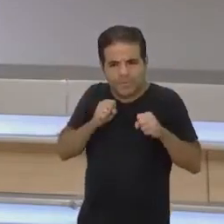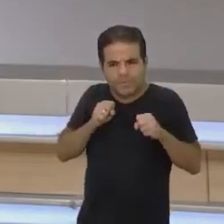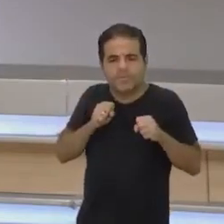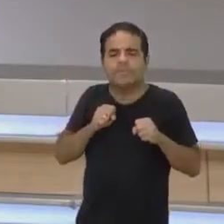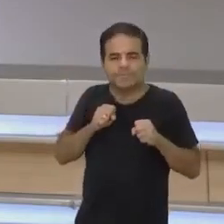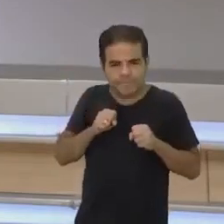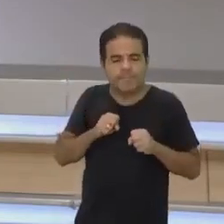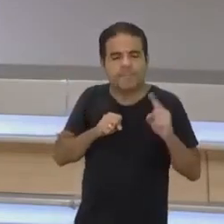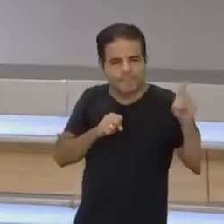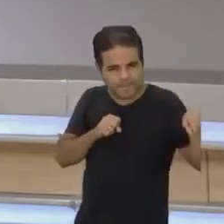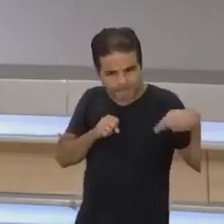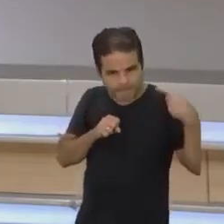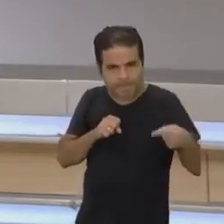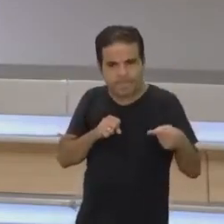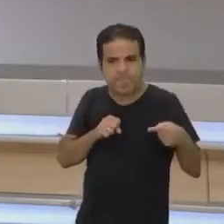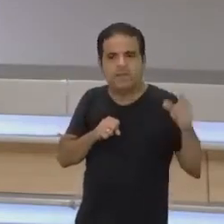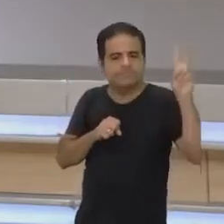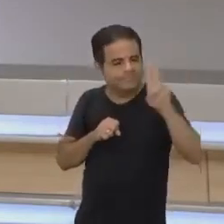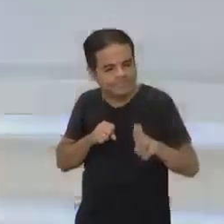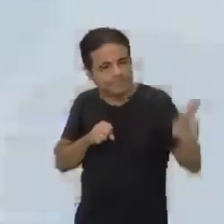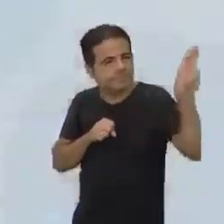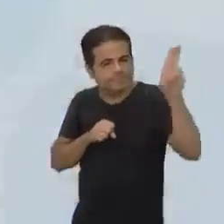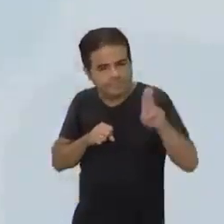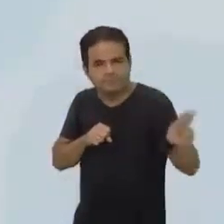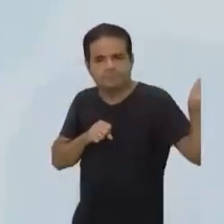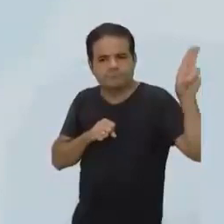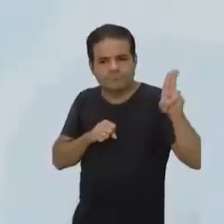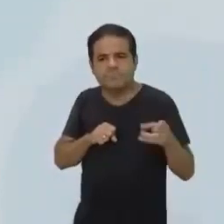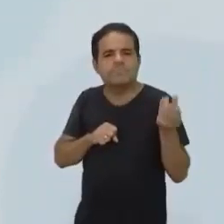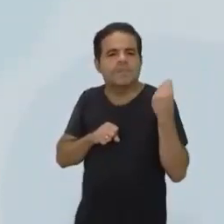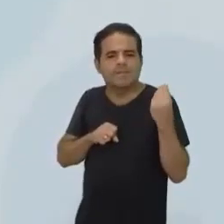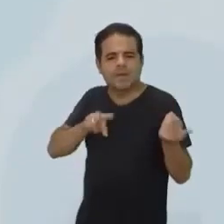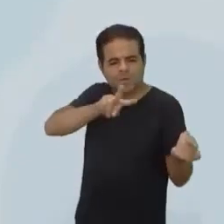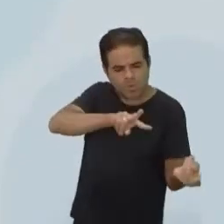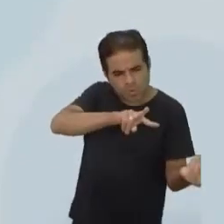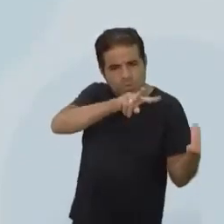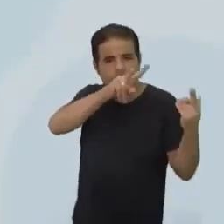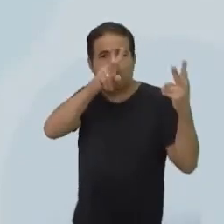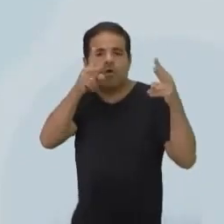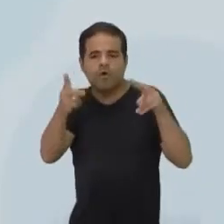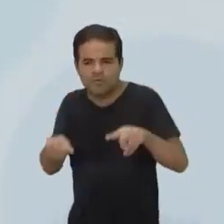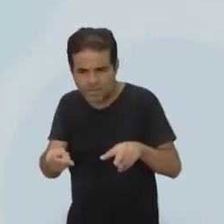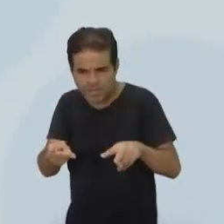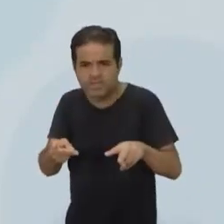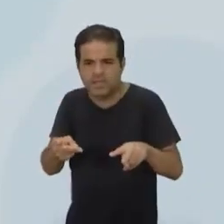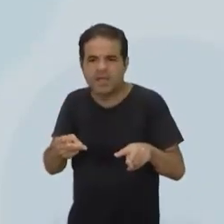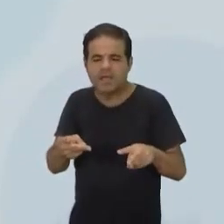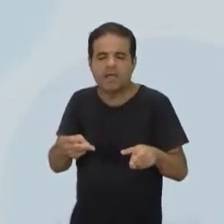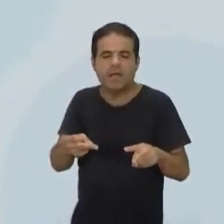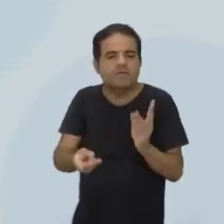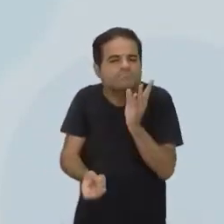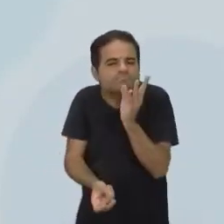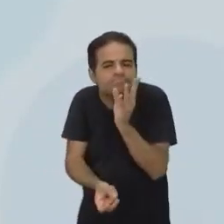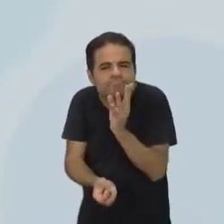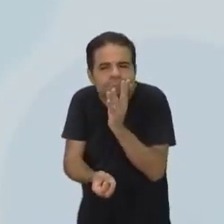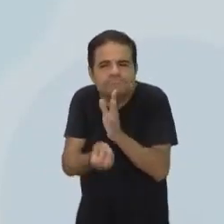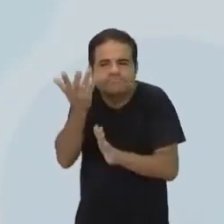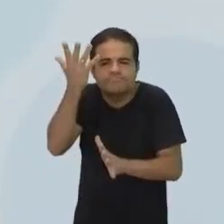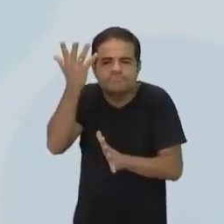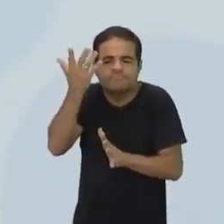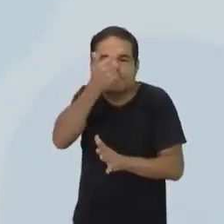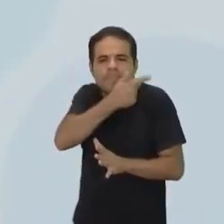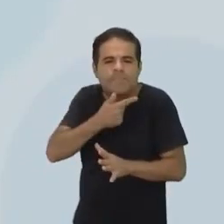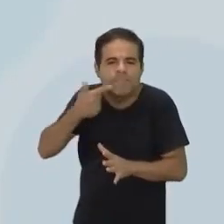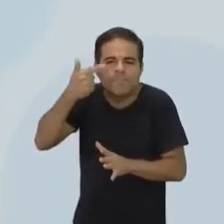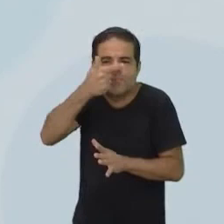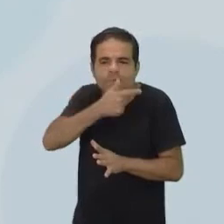plantas. E aí, elas utilizam esses sais minerais para convertê-los, né? E para formar aí a glicose.